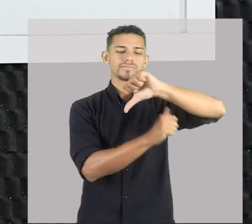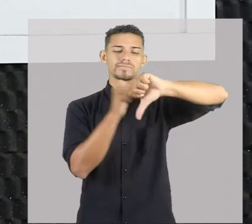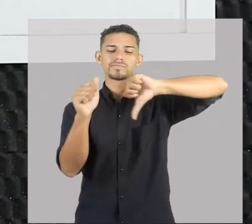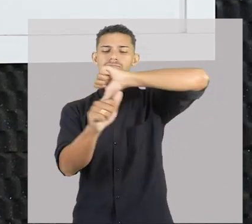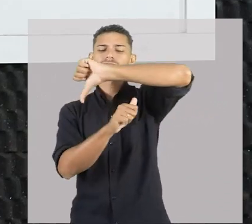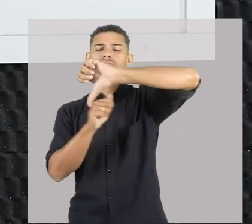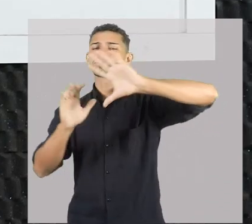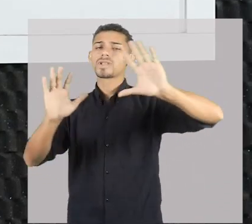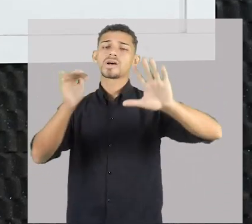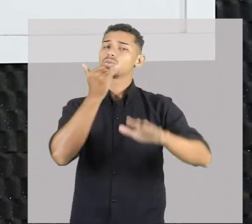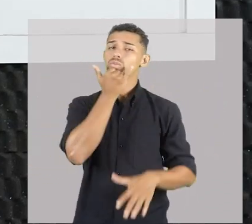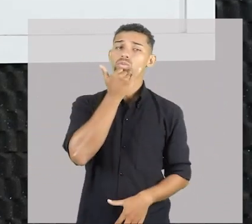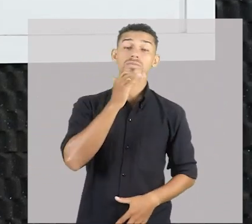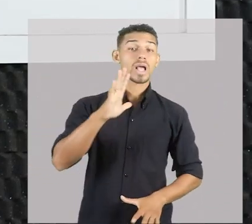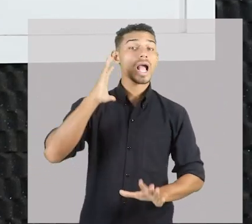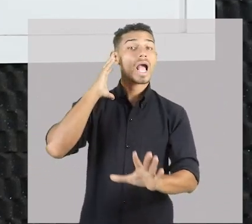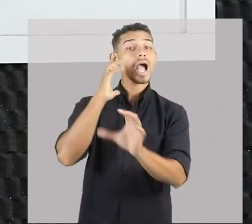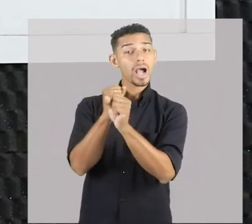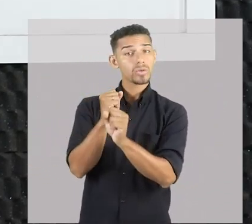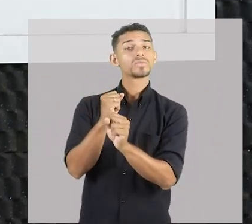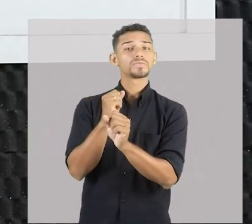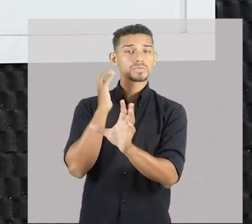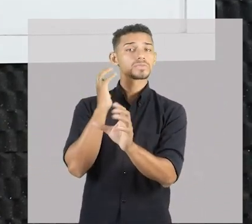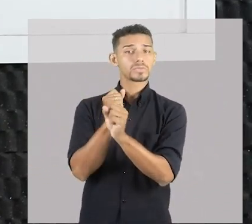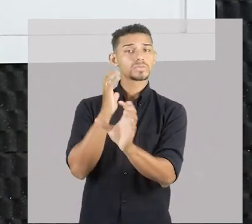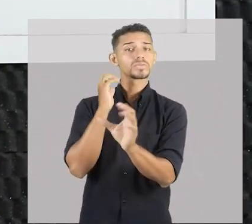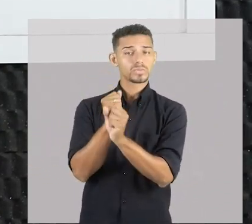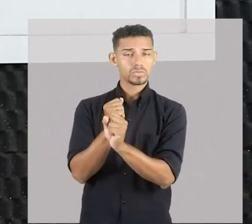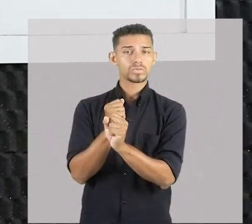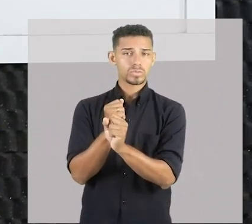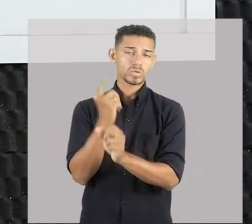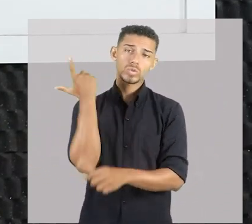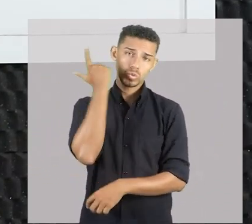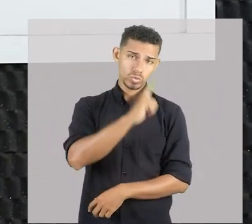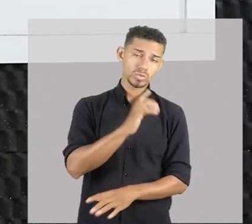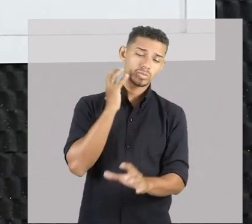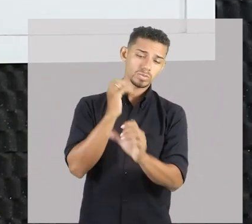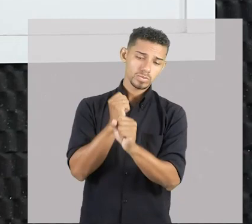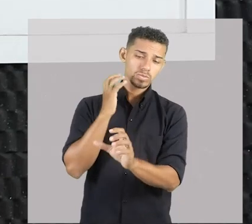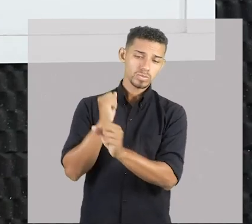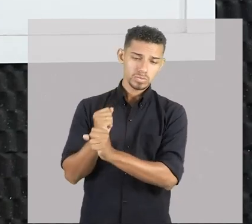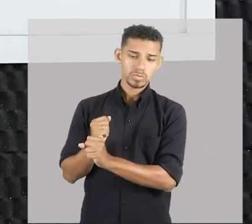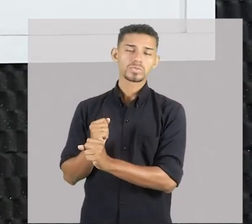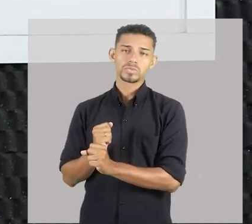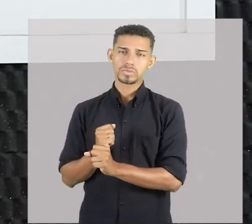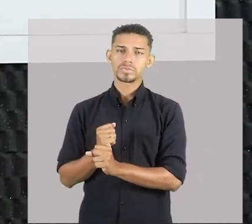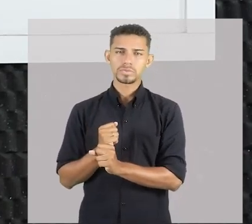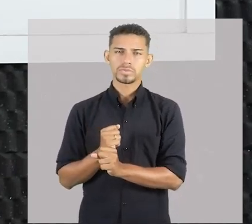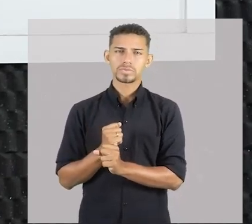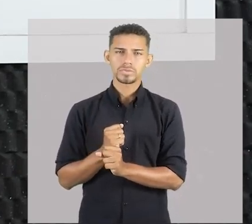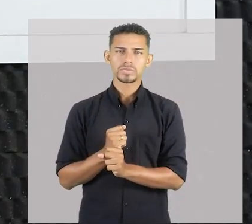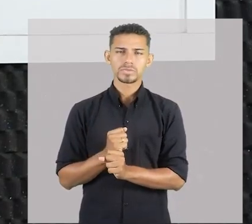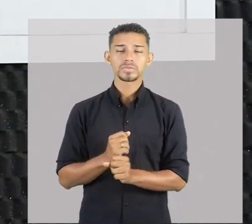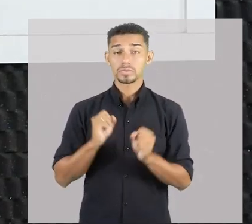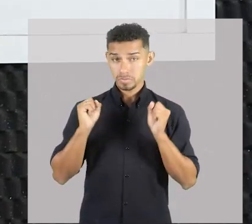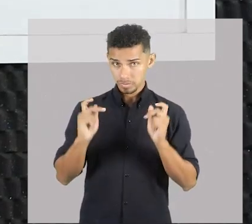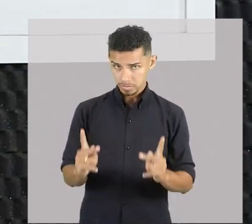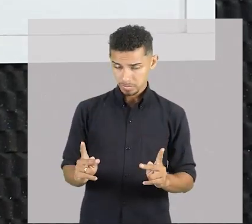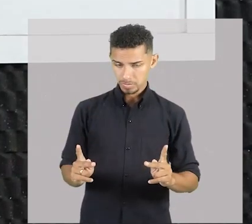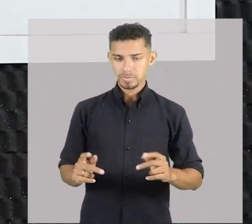transformar. Transformar não, calcular. Se tiver o período, calcular a frequência, ou se tiver a frequência, calcular o período.